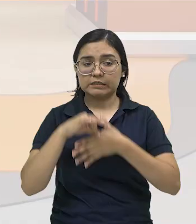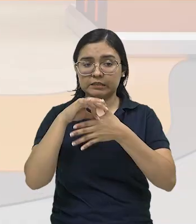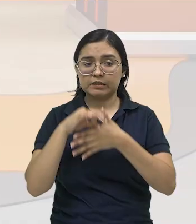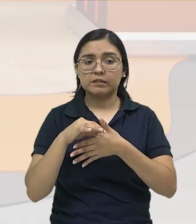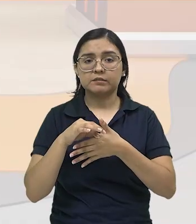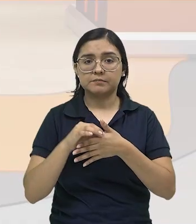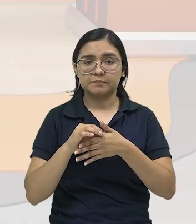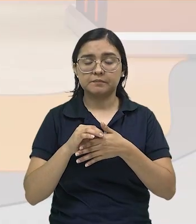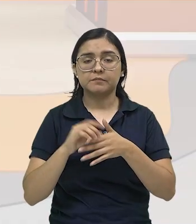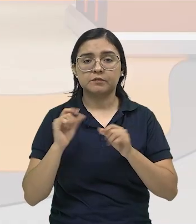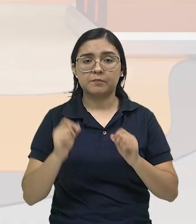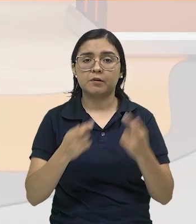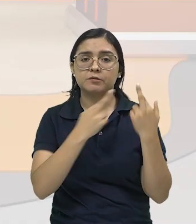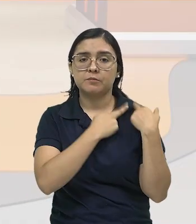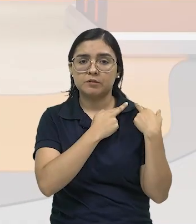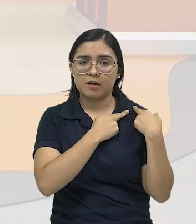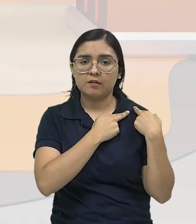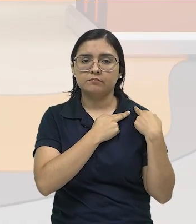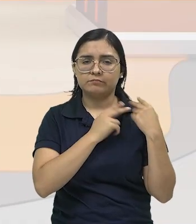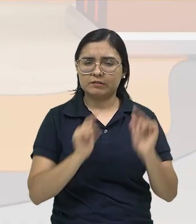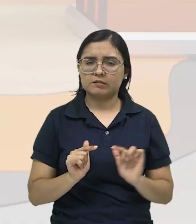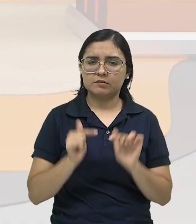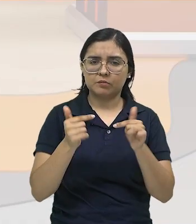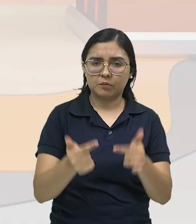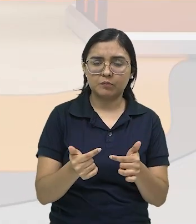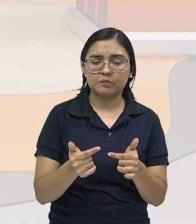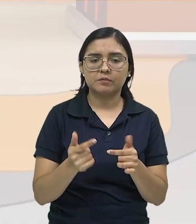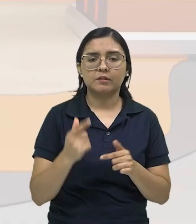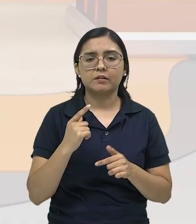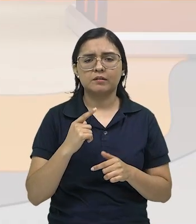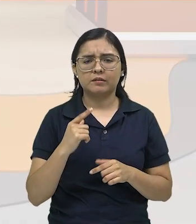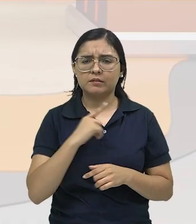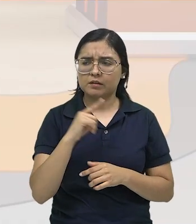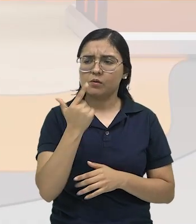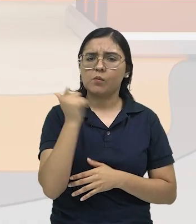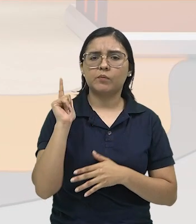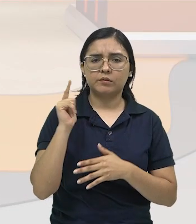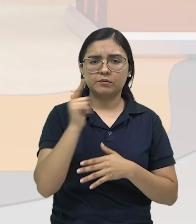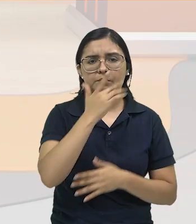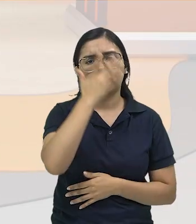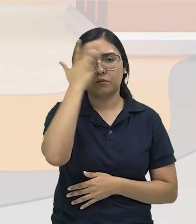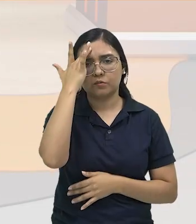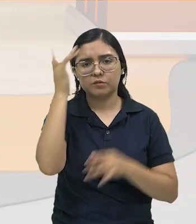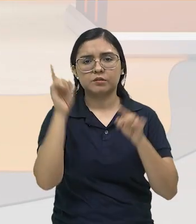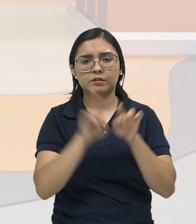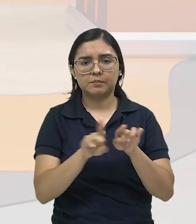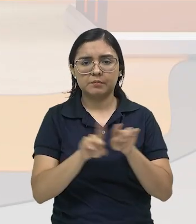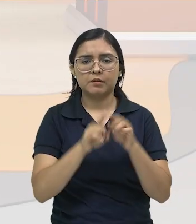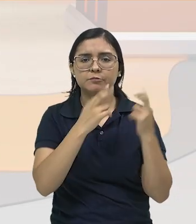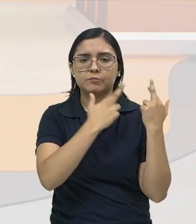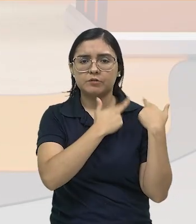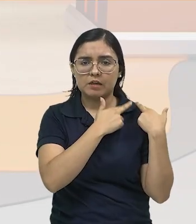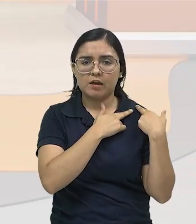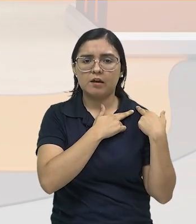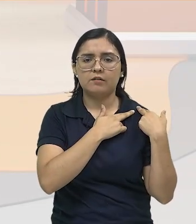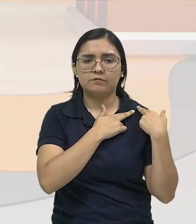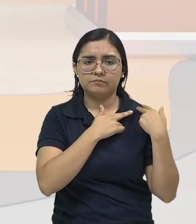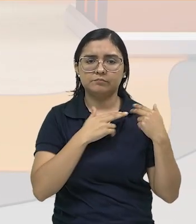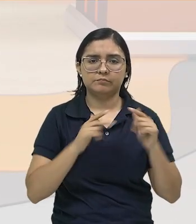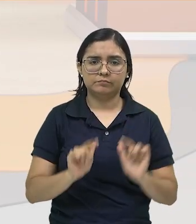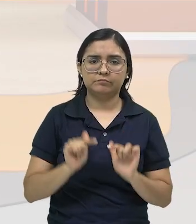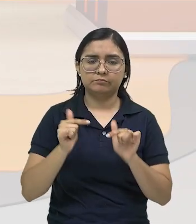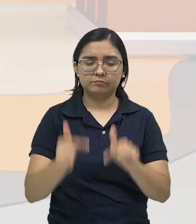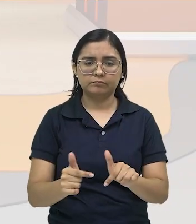dessa movimentação. Só eles? Não. Nós vamos ter outras pessoas também que estão à frente dessa movimentação, fazendo com que